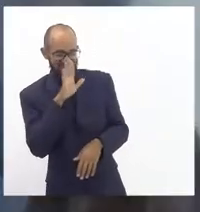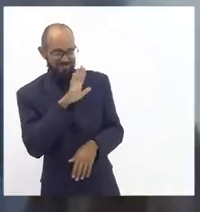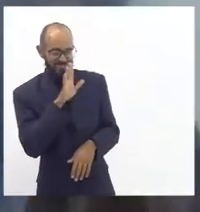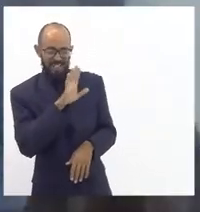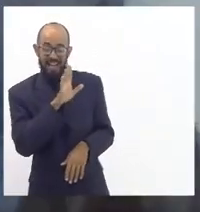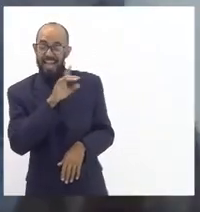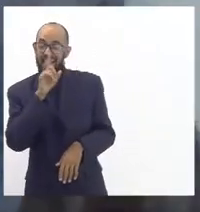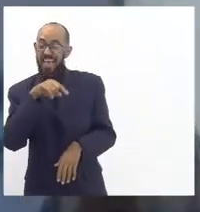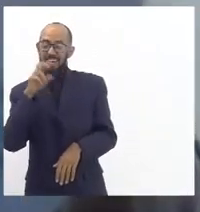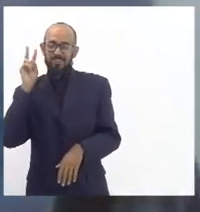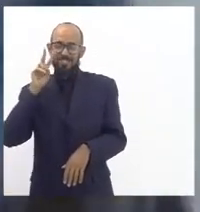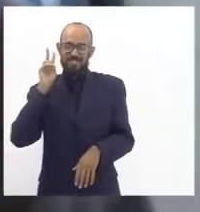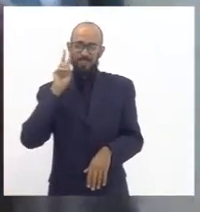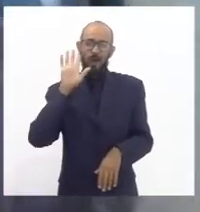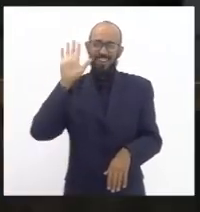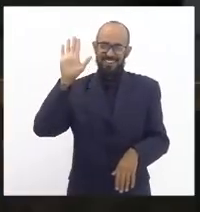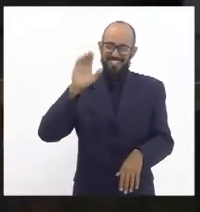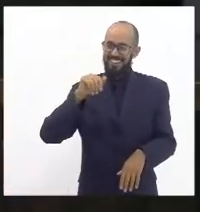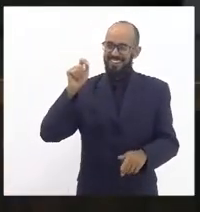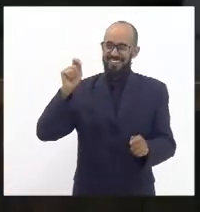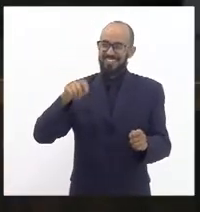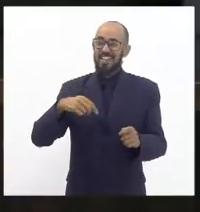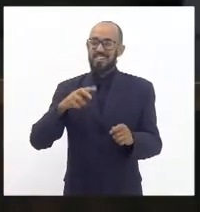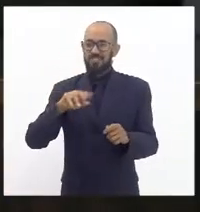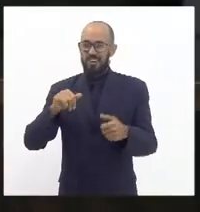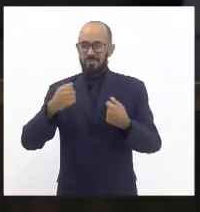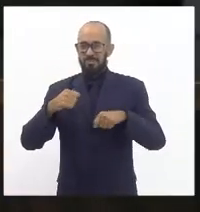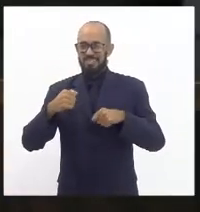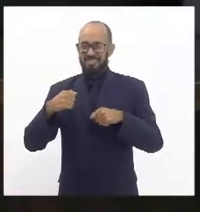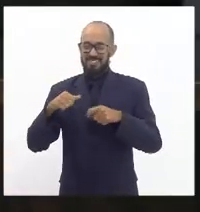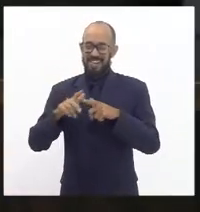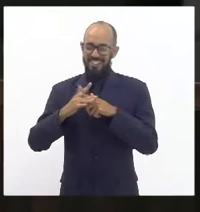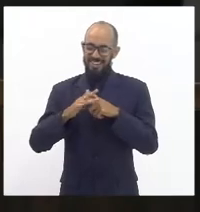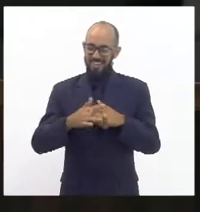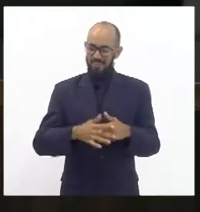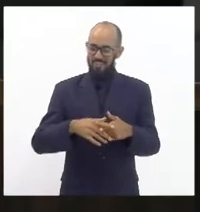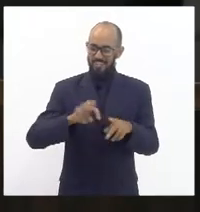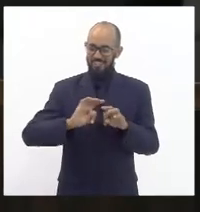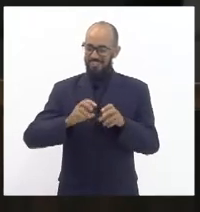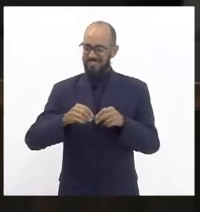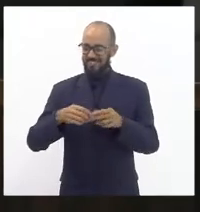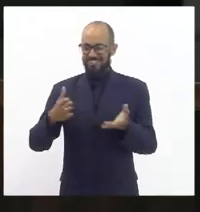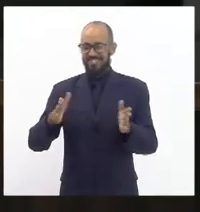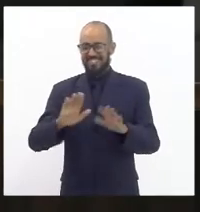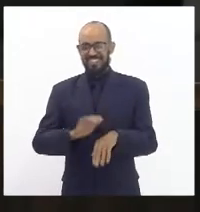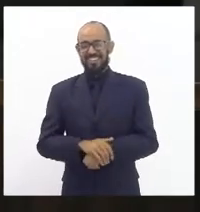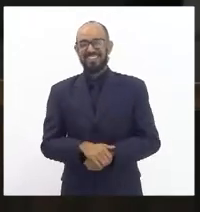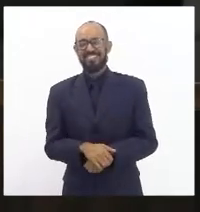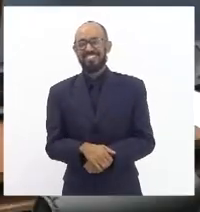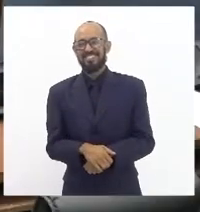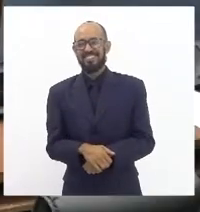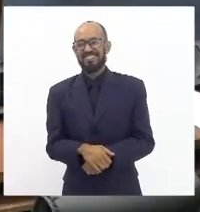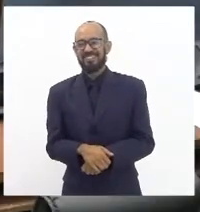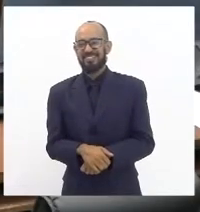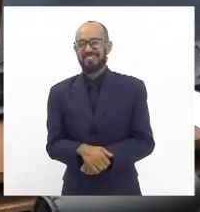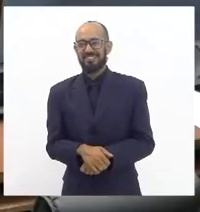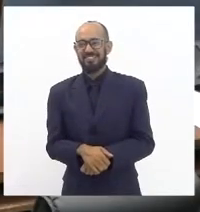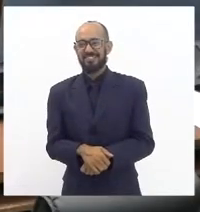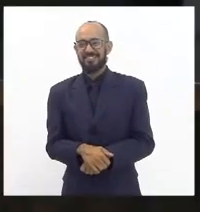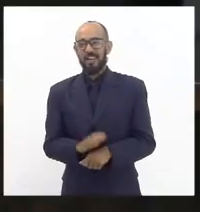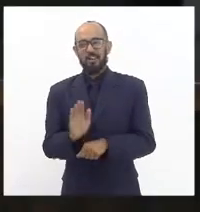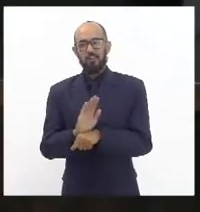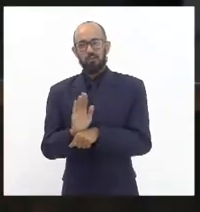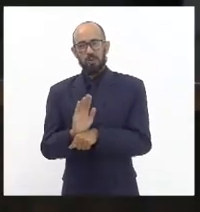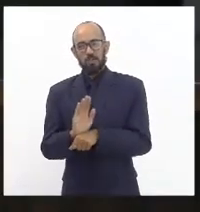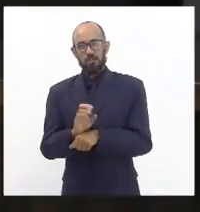porque essas coisas a gente vai ter que rever rever todos os os filmes